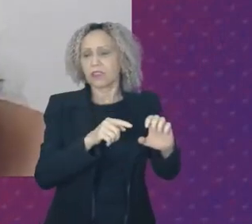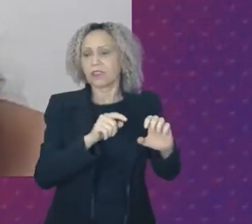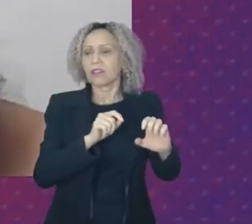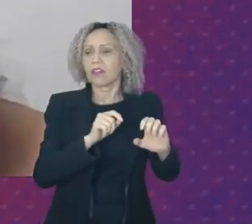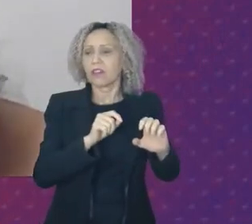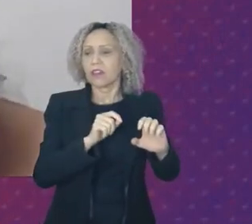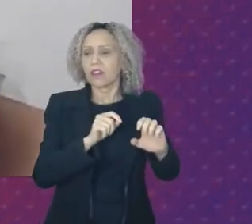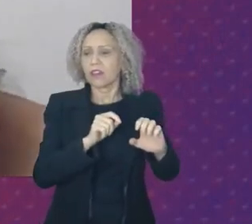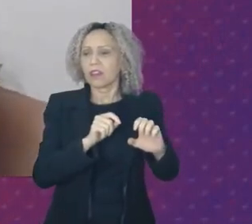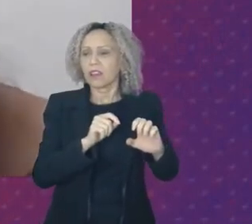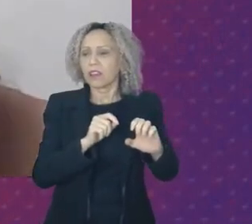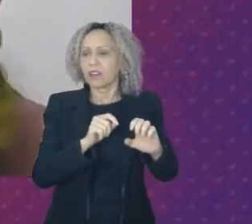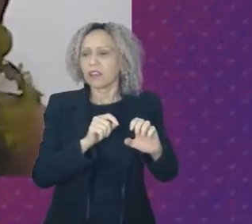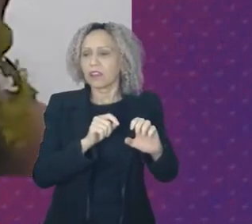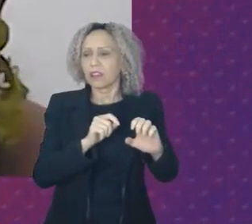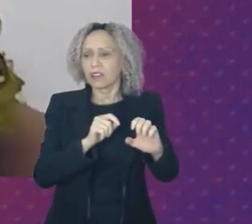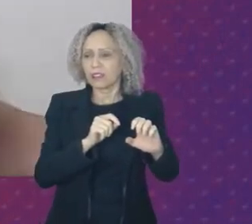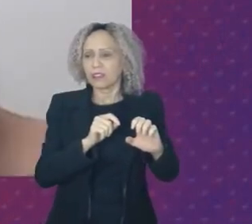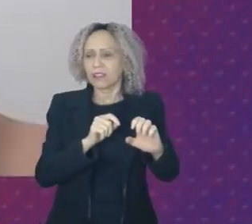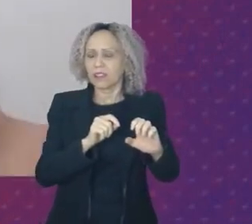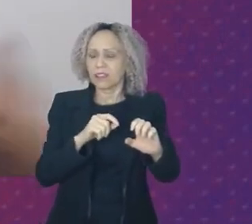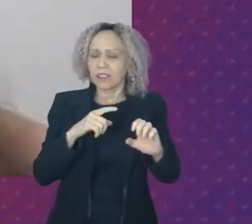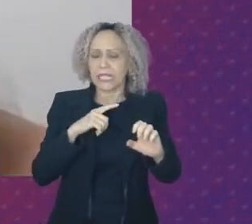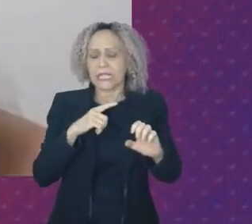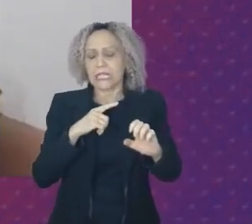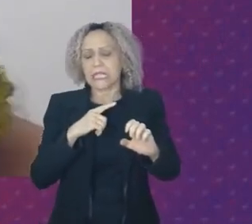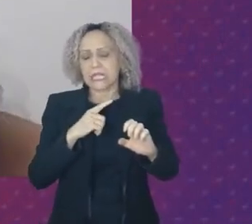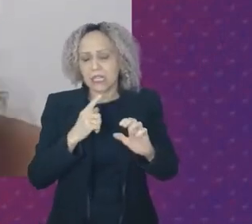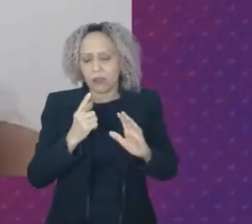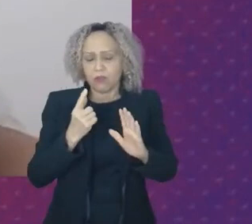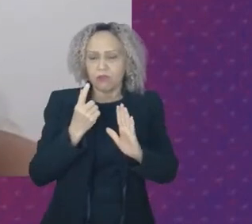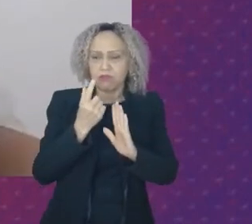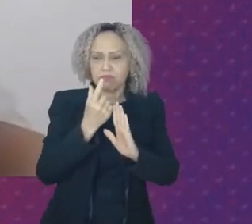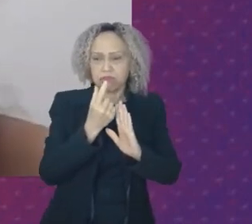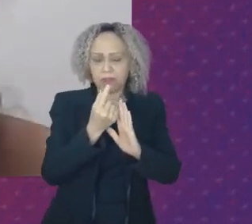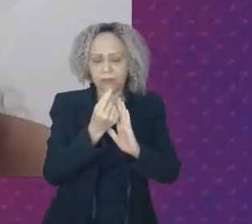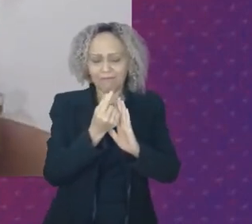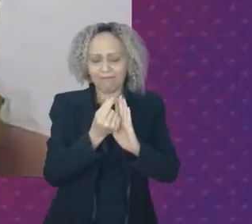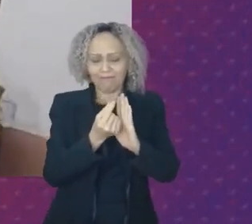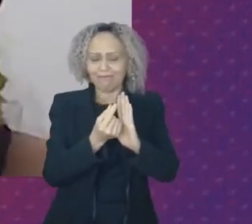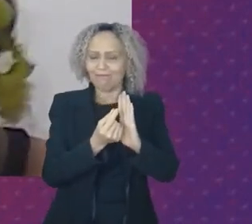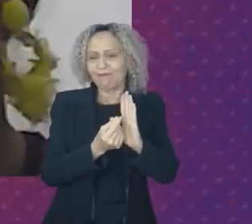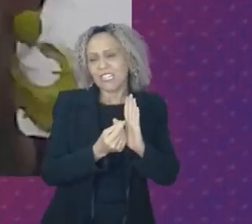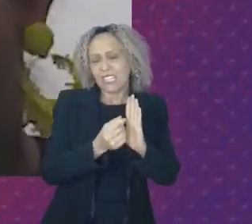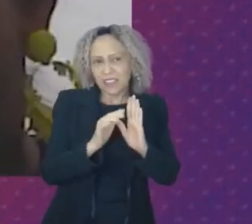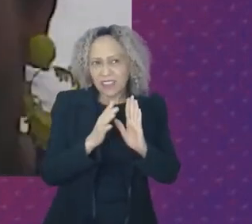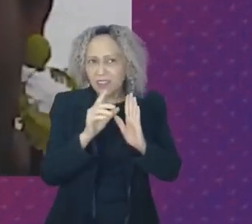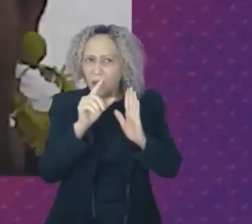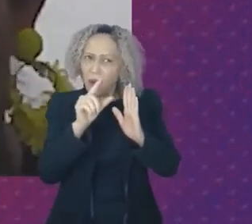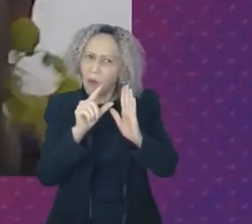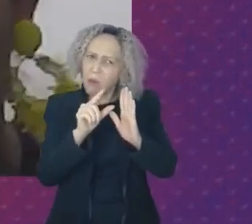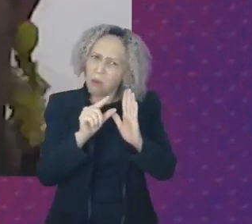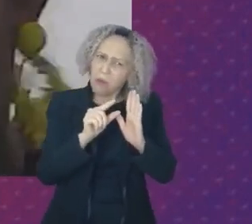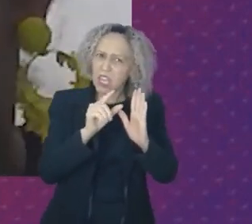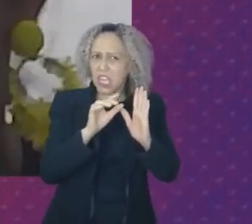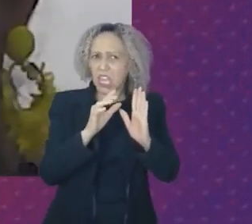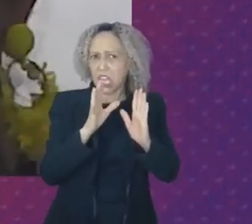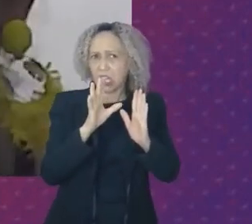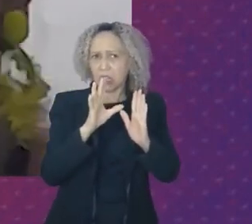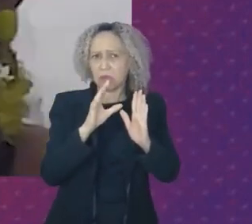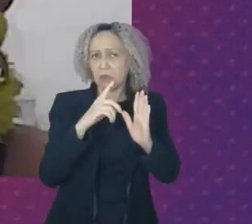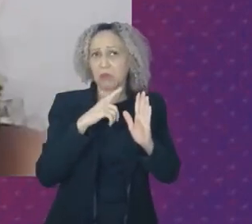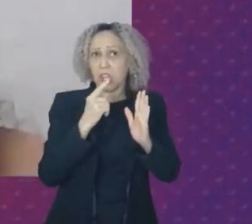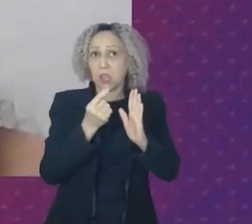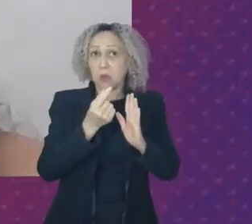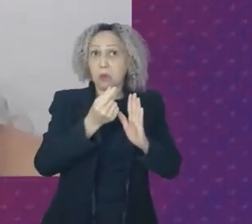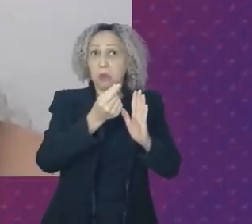uma estrutura um pouco mais enxuta, né? Um pouco menor. Então, a gente trabalha com a equipe ideal, ou com a equipe